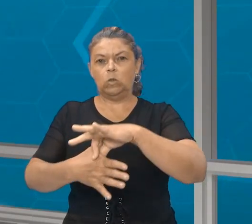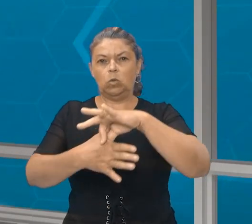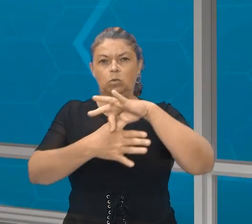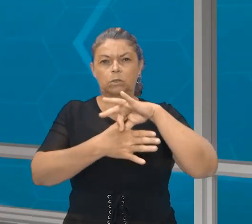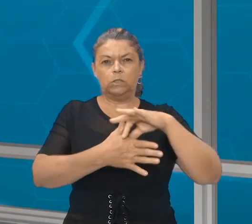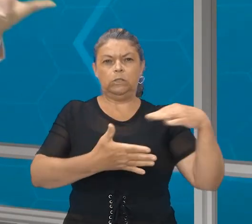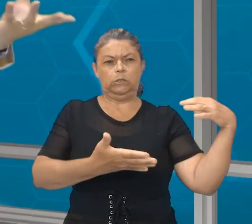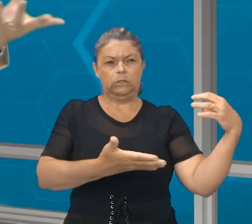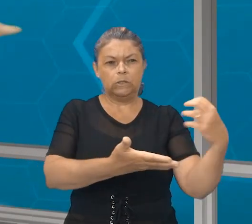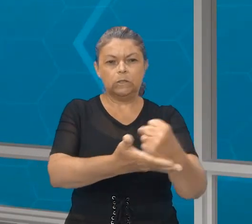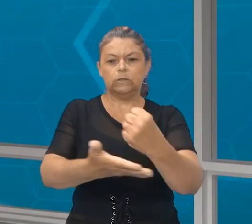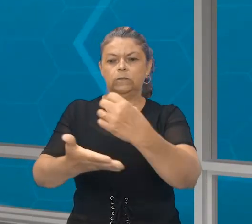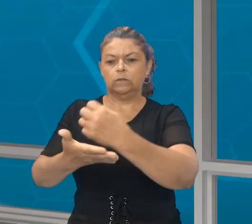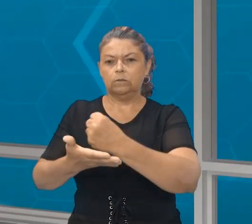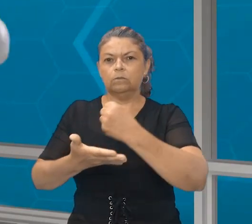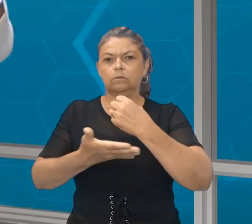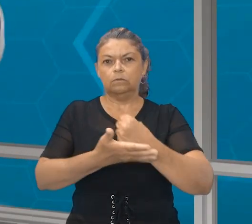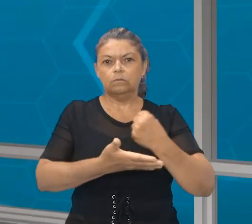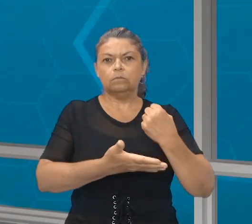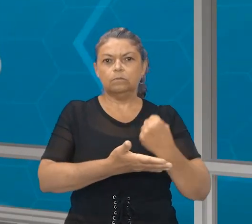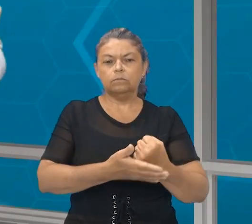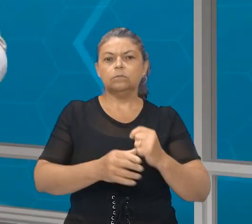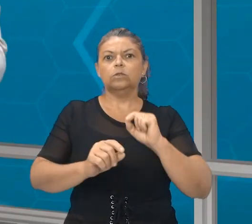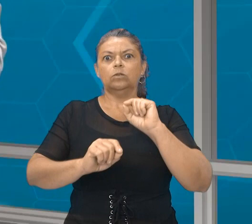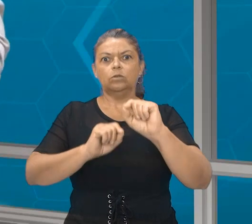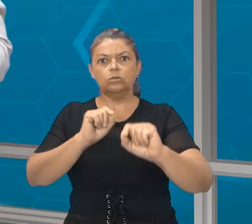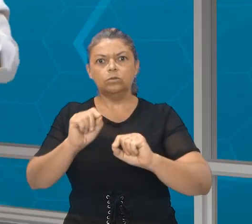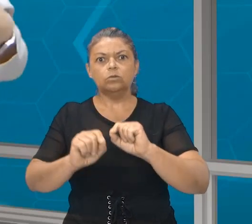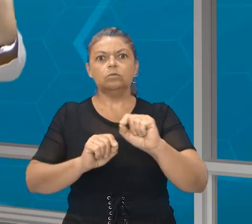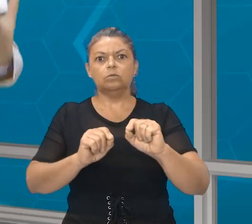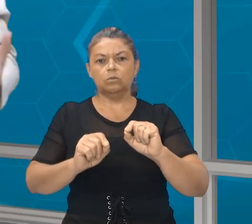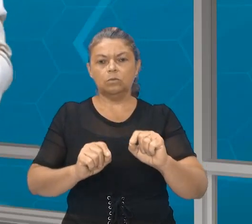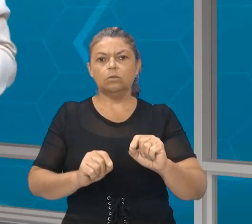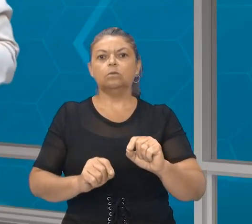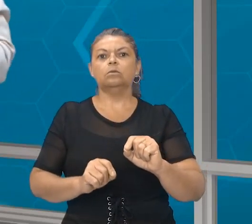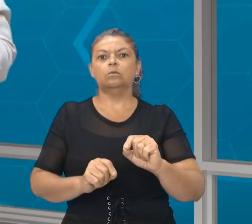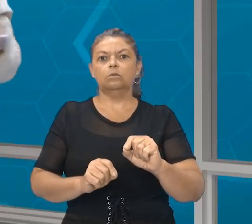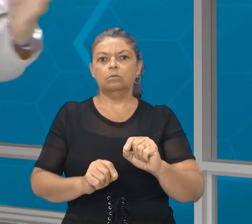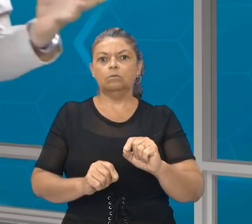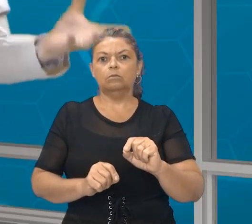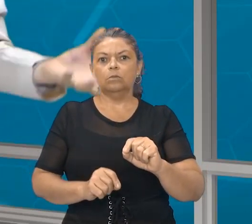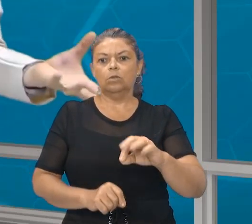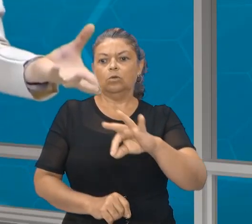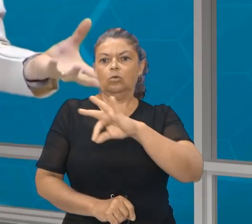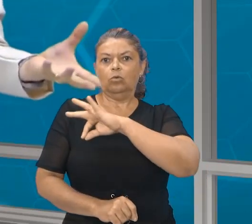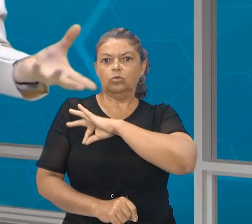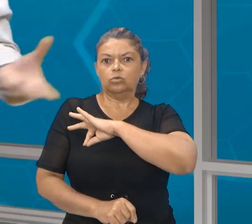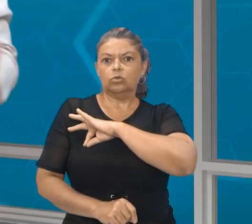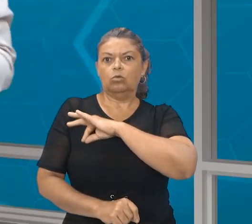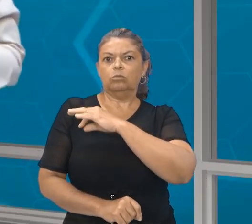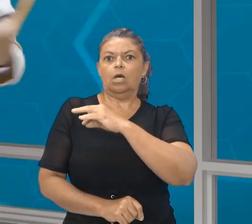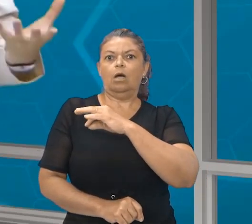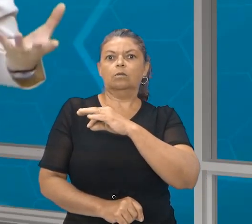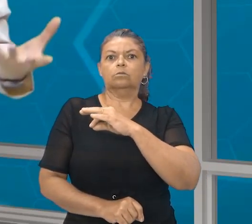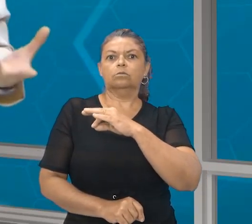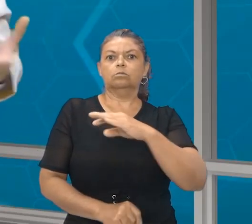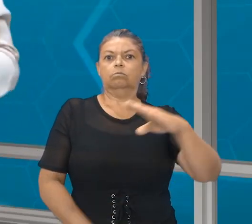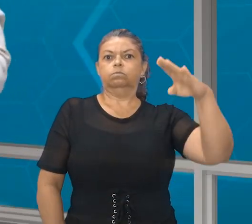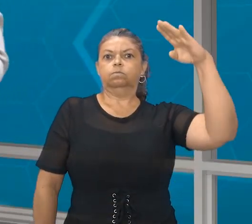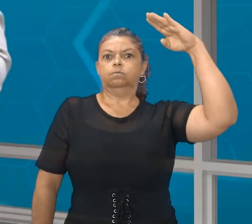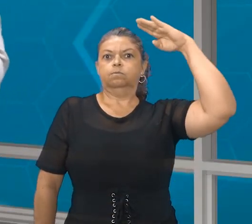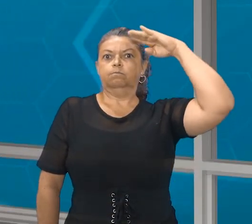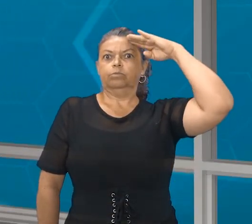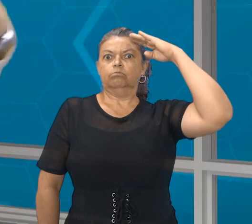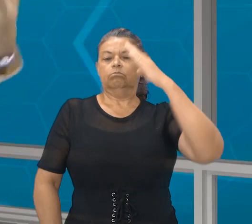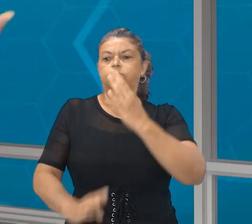que instruíram a ideia de exército, conquistadores. Ninguém, historicamente, conquistou